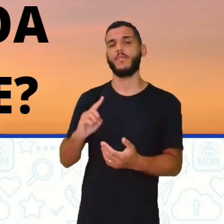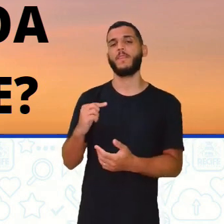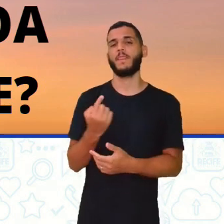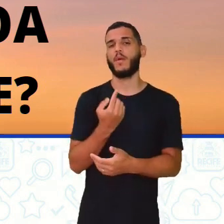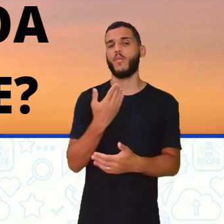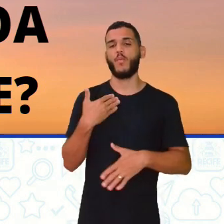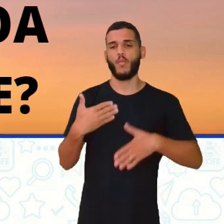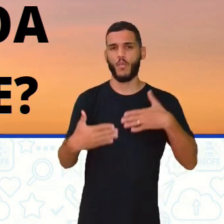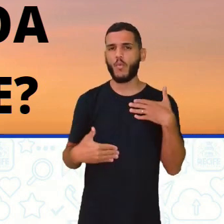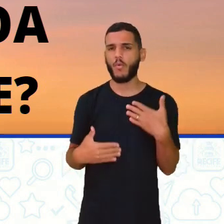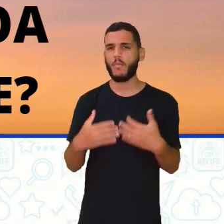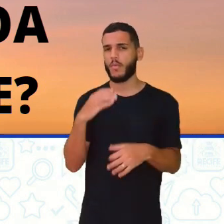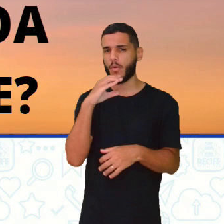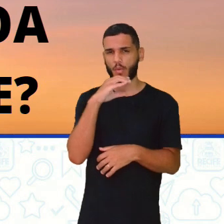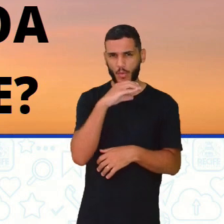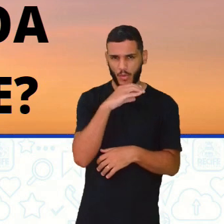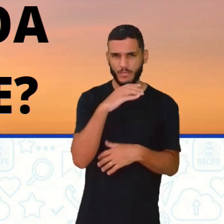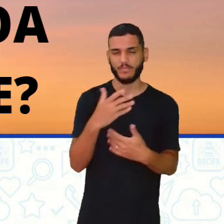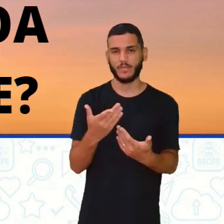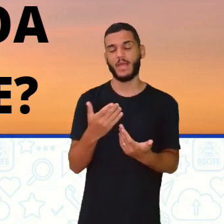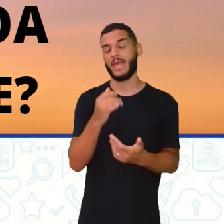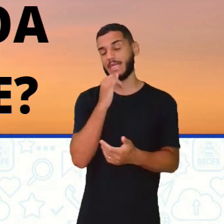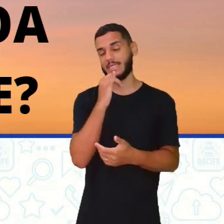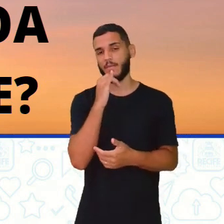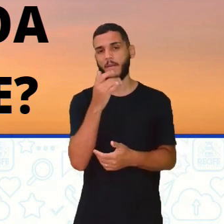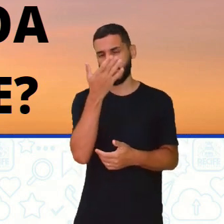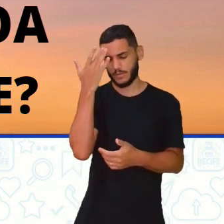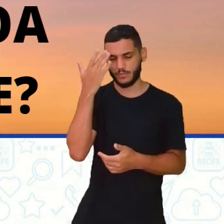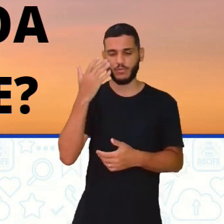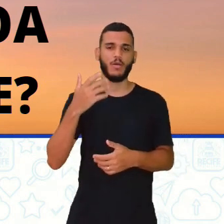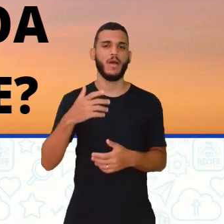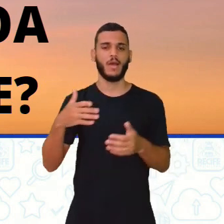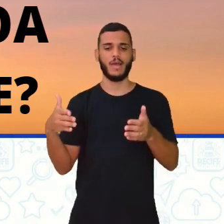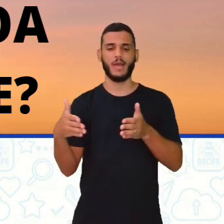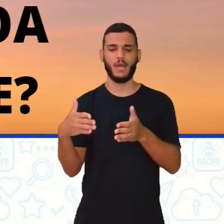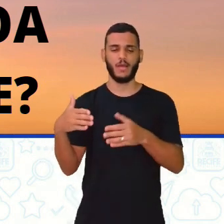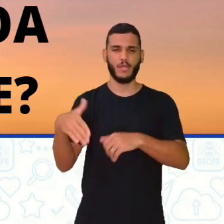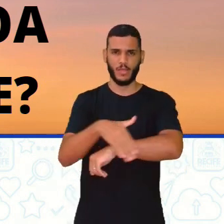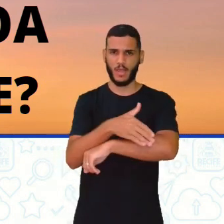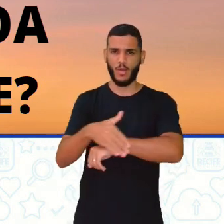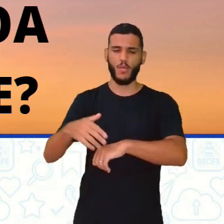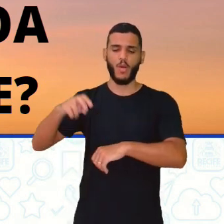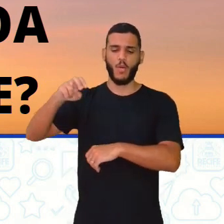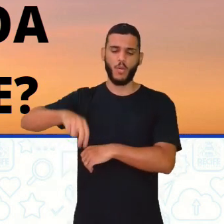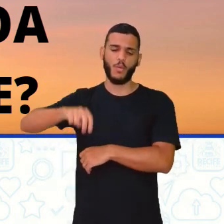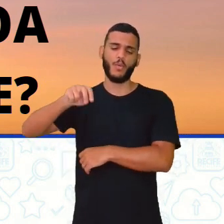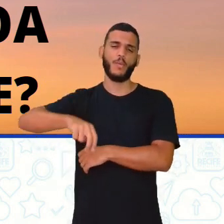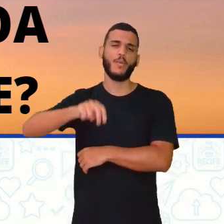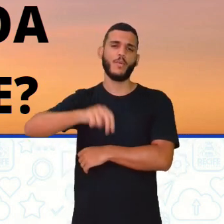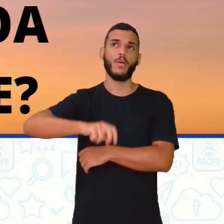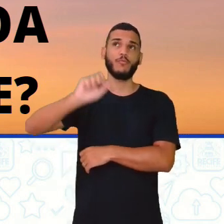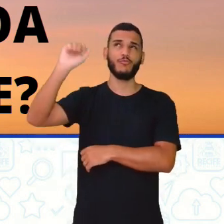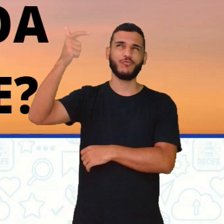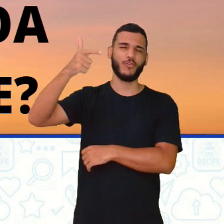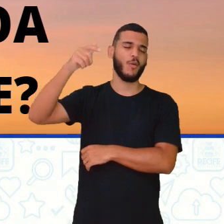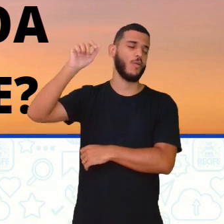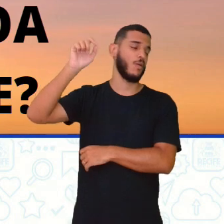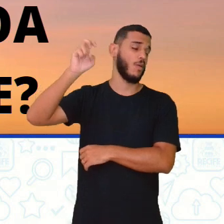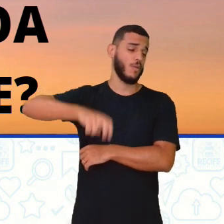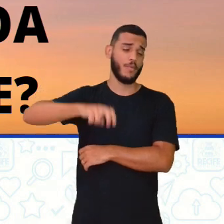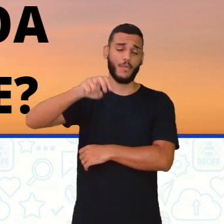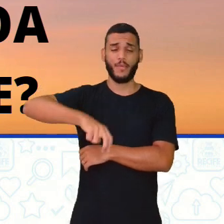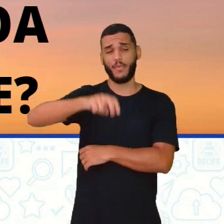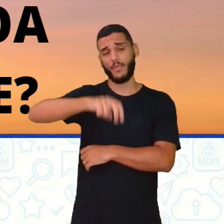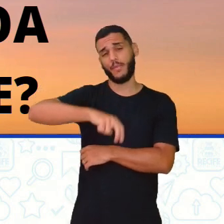está quente? Imagina que você veio caminhando na rua num sol intenso. Então quando chegar em casa, alguém tocar na sua